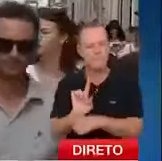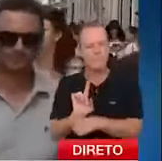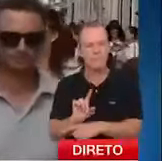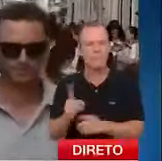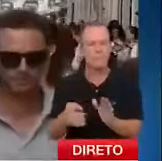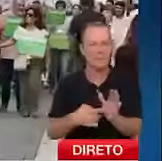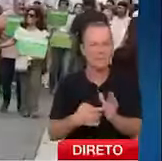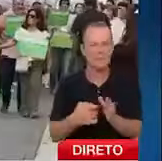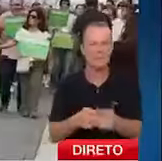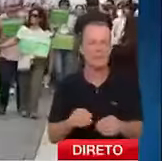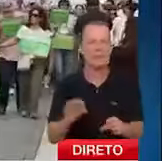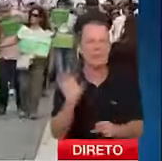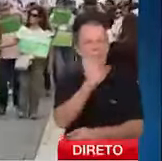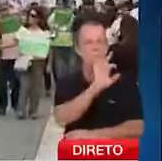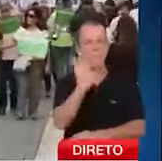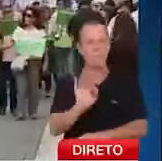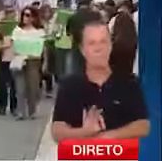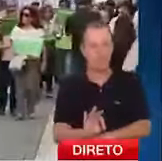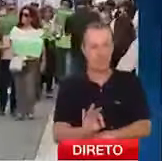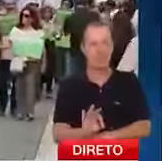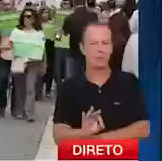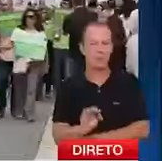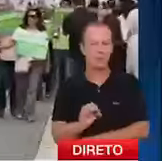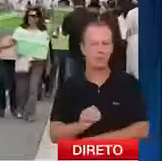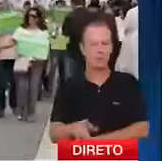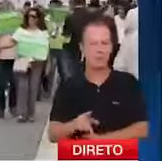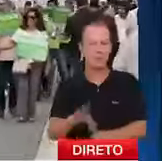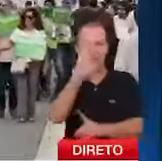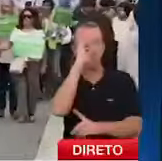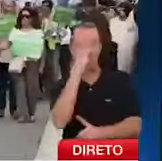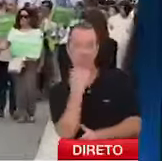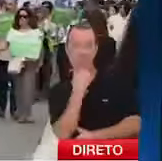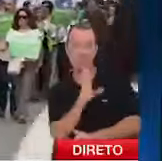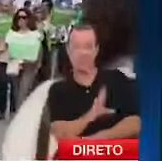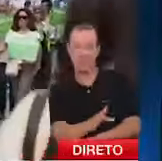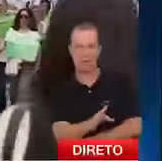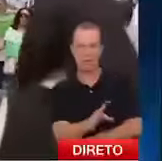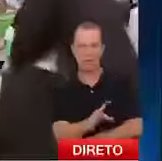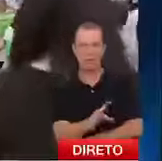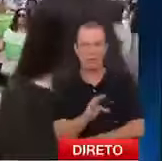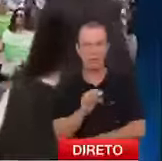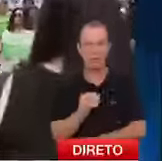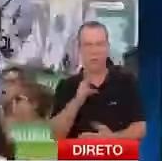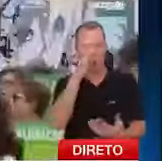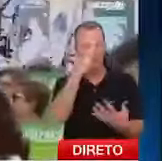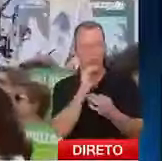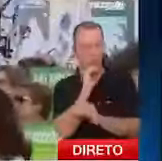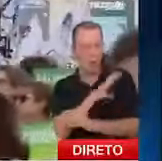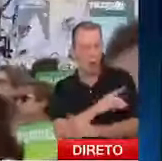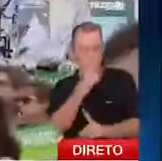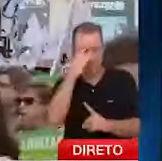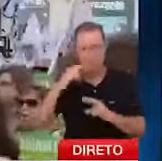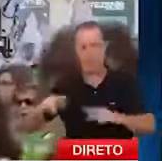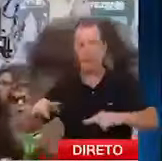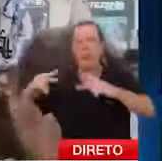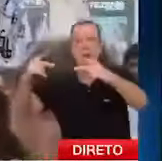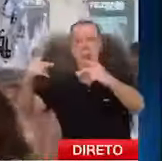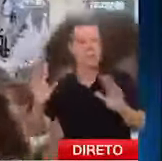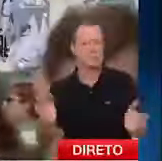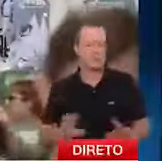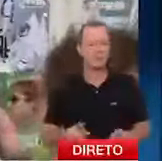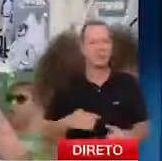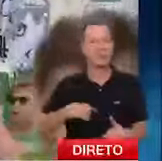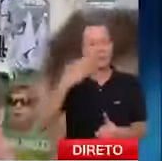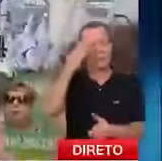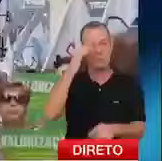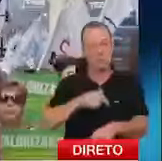tirarmos as cotas que neste momento eh o nosso Ministro já veio dizer que não fazem sentido para se aceder a determinados escalões e nós entendemos que nessa